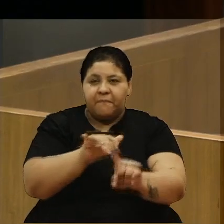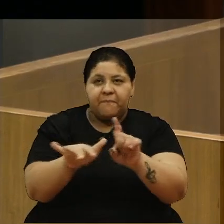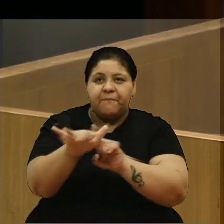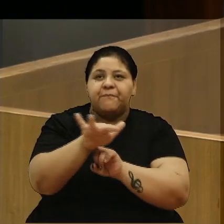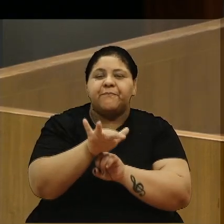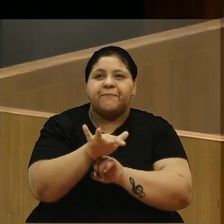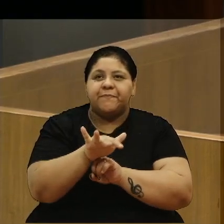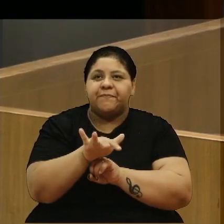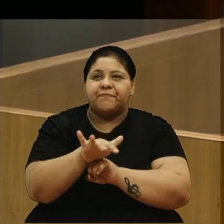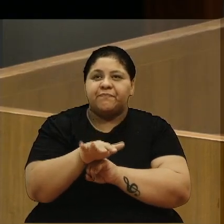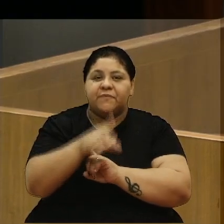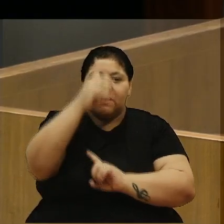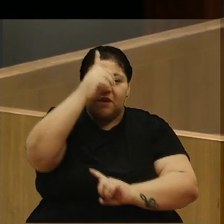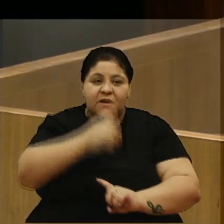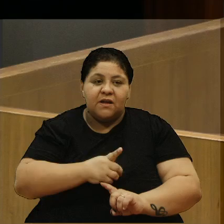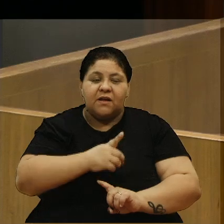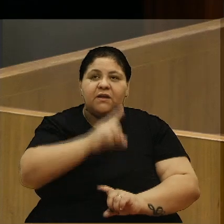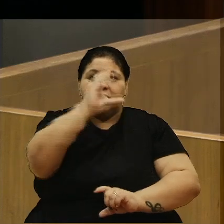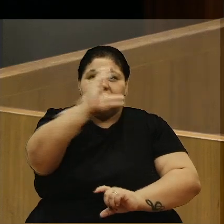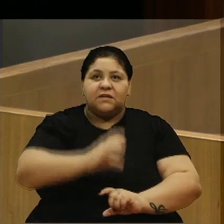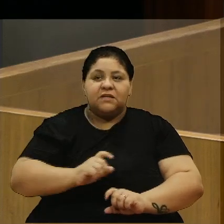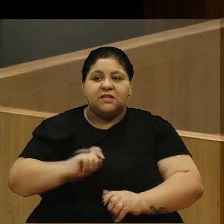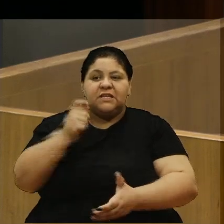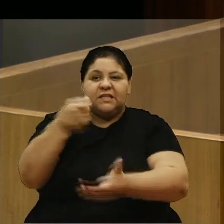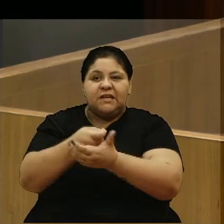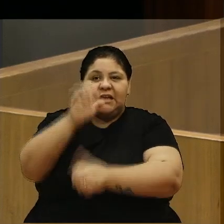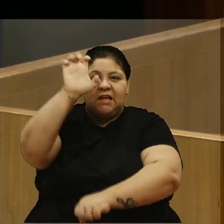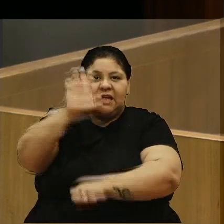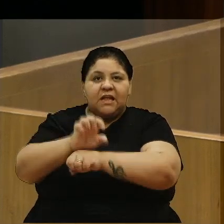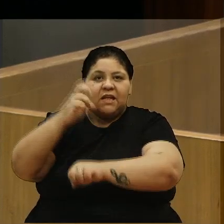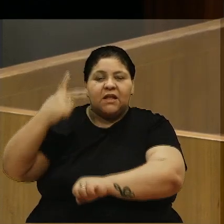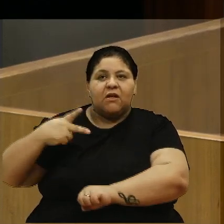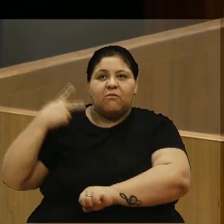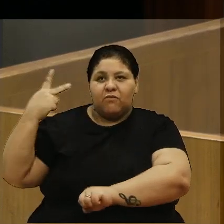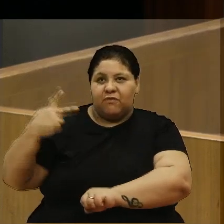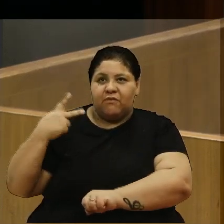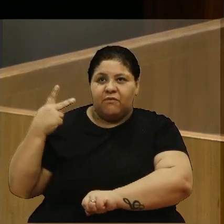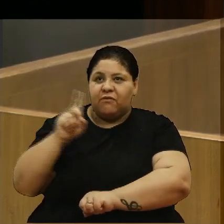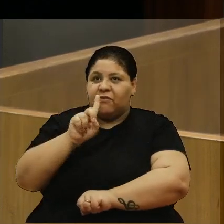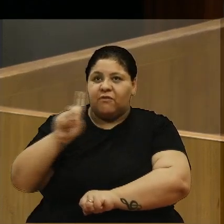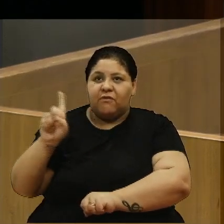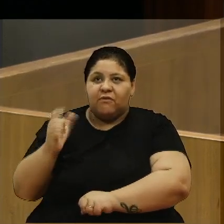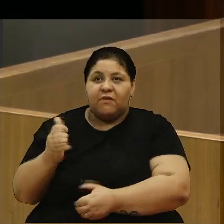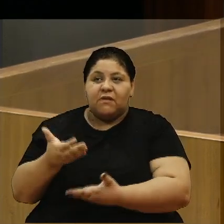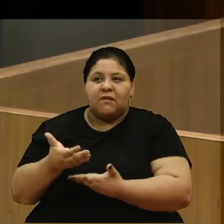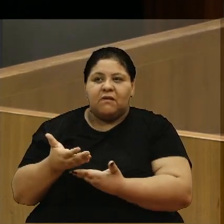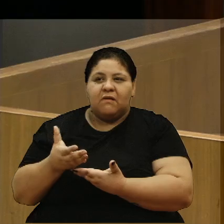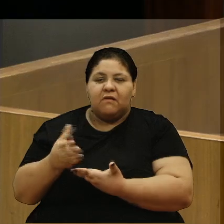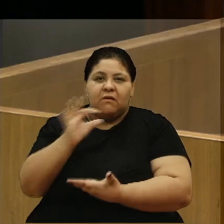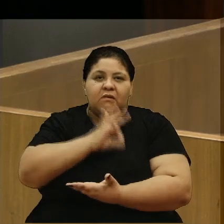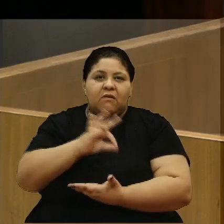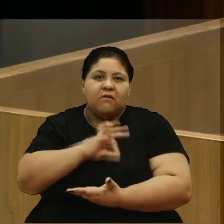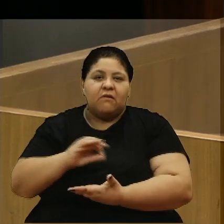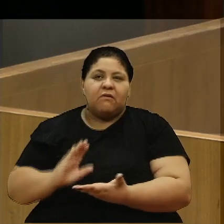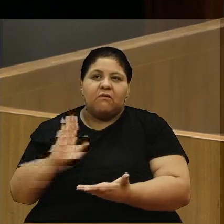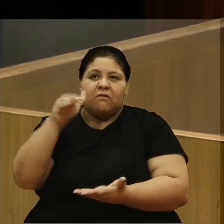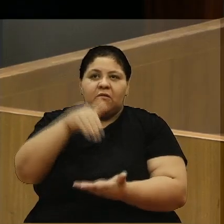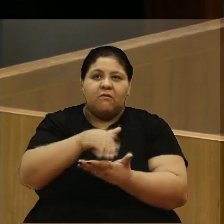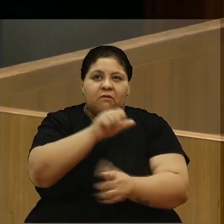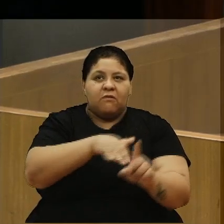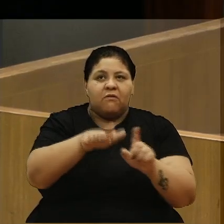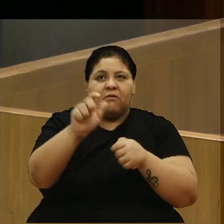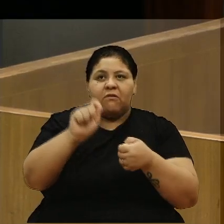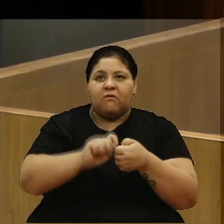social é direito do cidadão e dever do Estado, é política da Seguridade Social, não contributiva, que provê os mínimos sociais